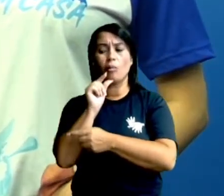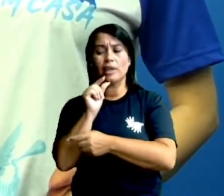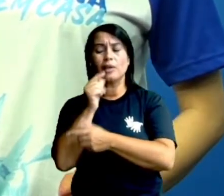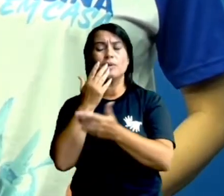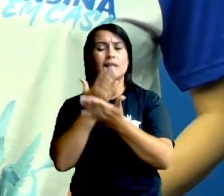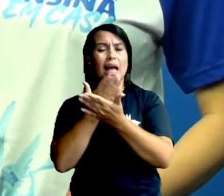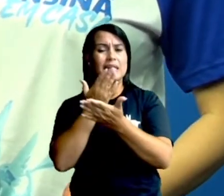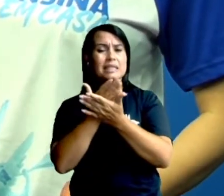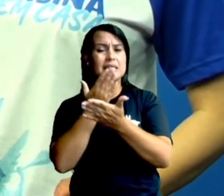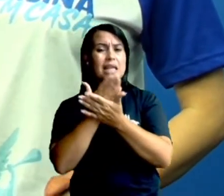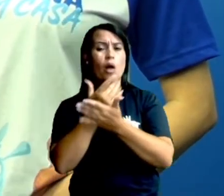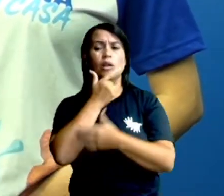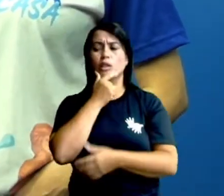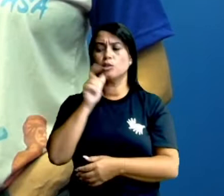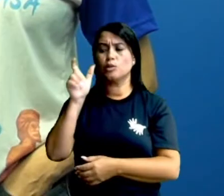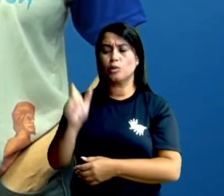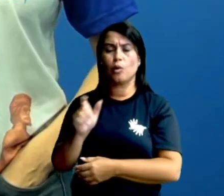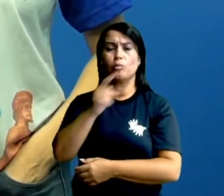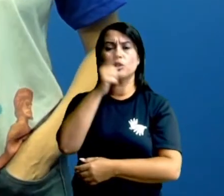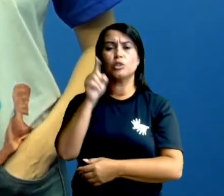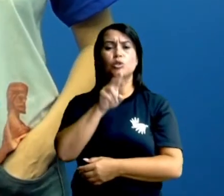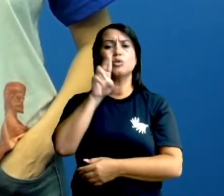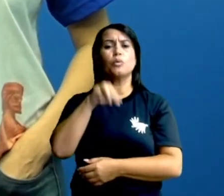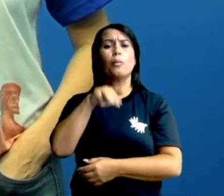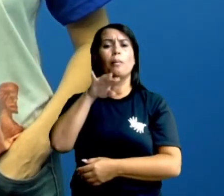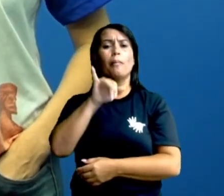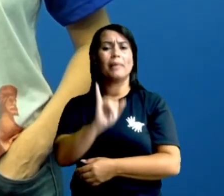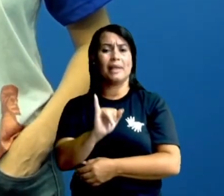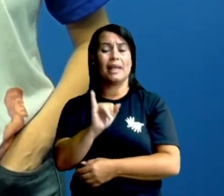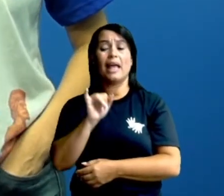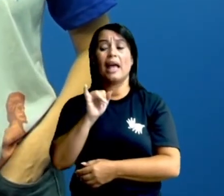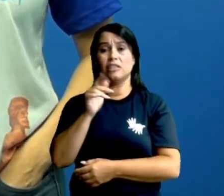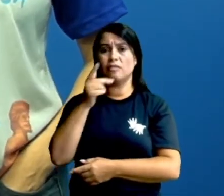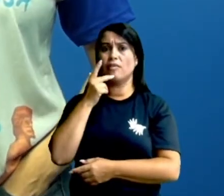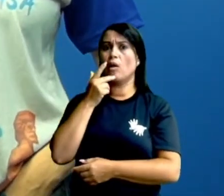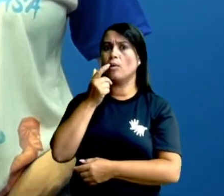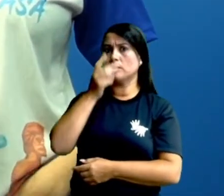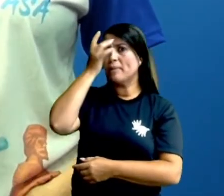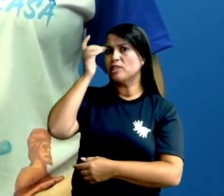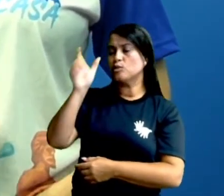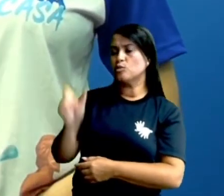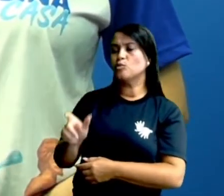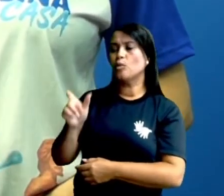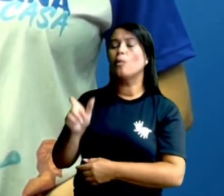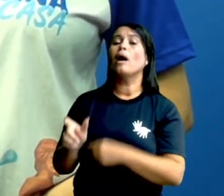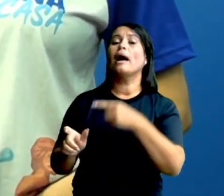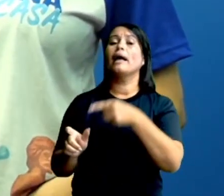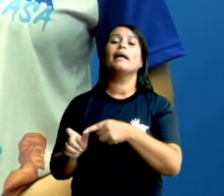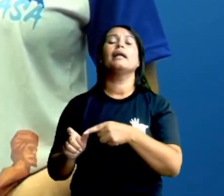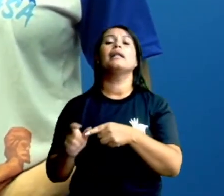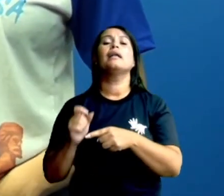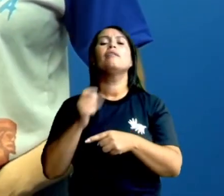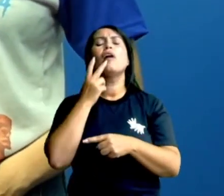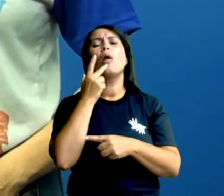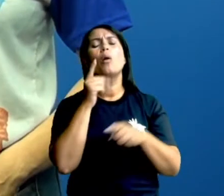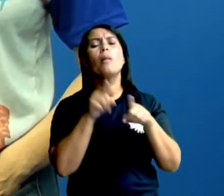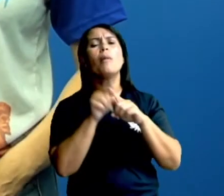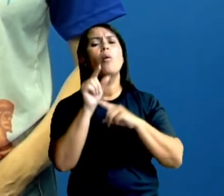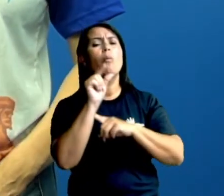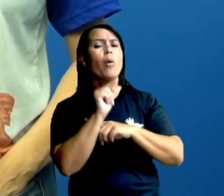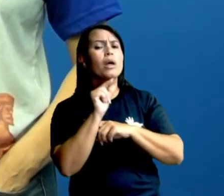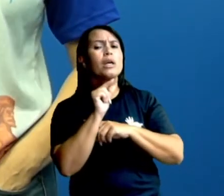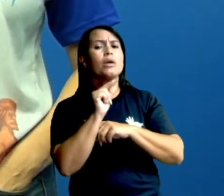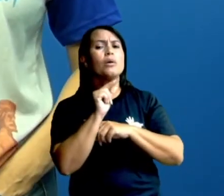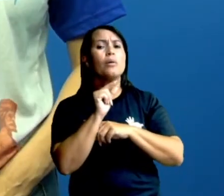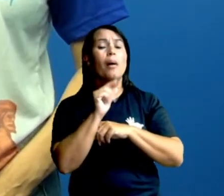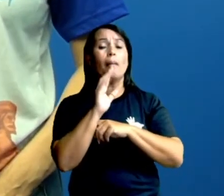das aulas sobre a diáspora africana. A gente citou essa pessoa, né, Zumbi, a gente citou e falou um pouquinho sobre